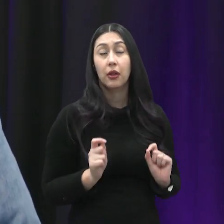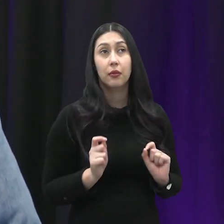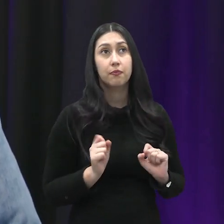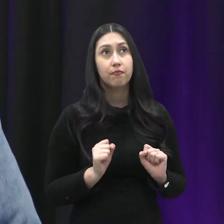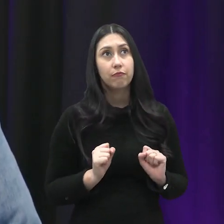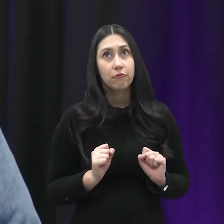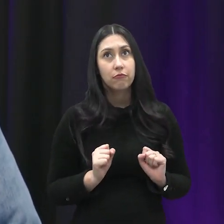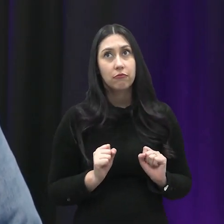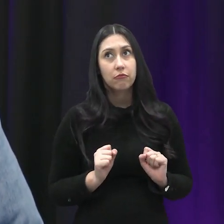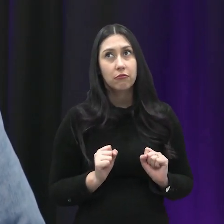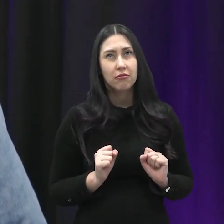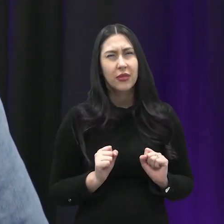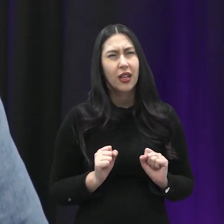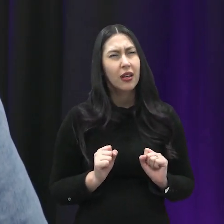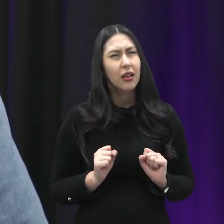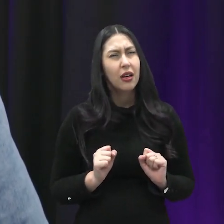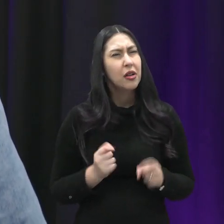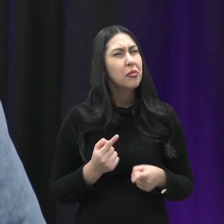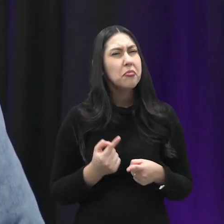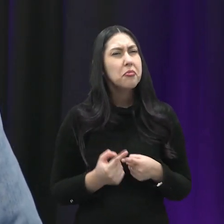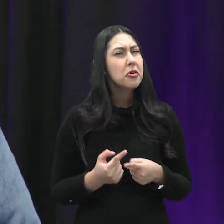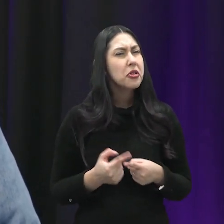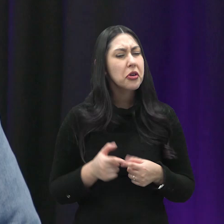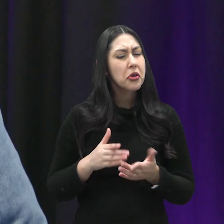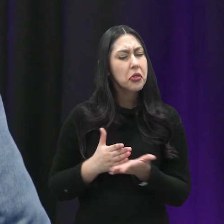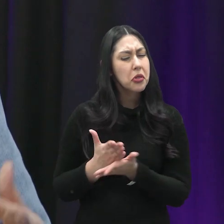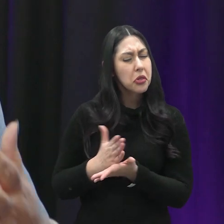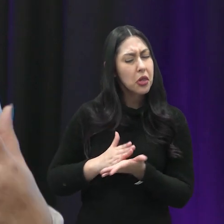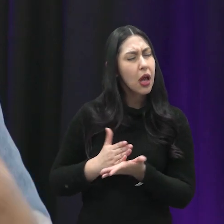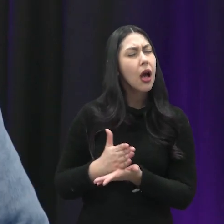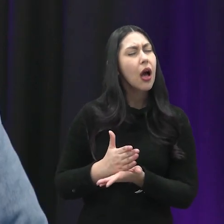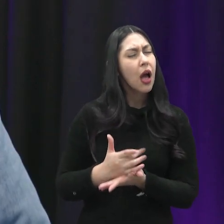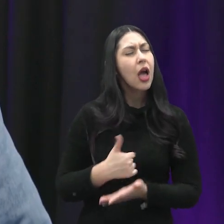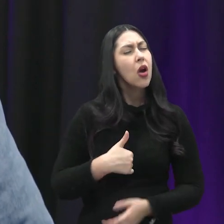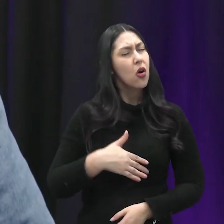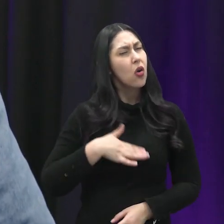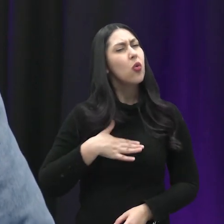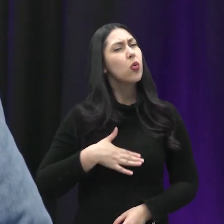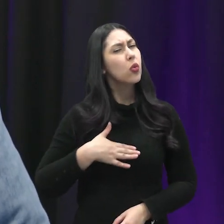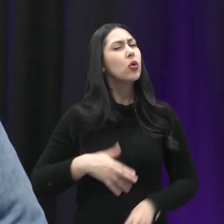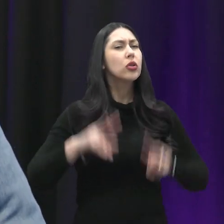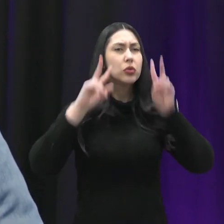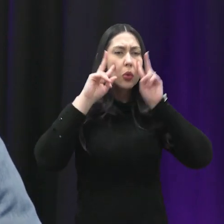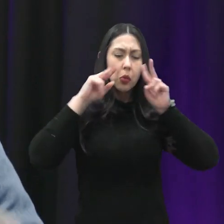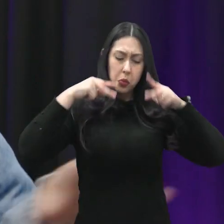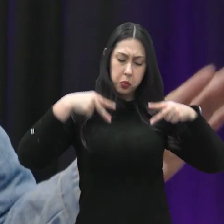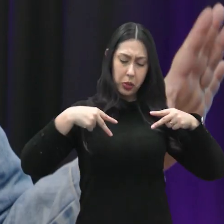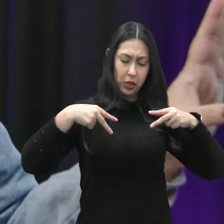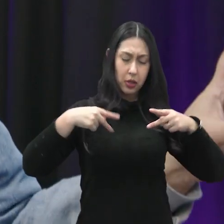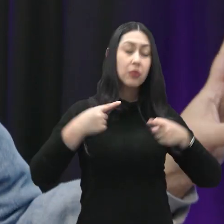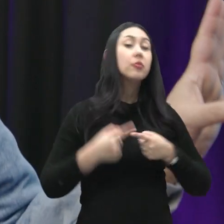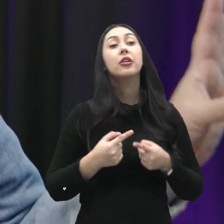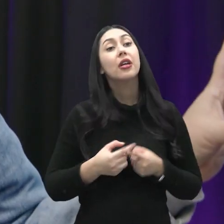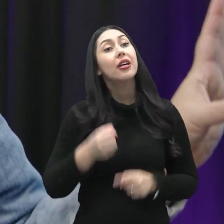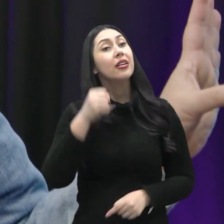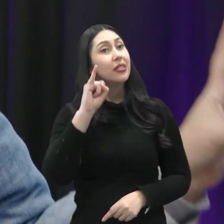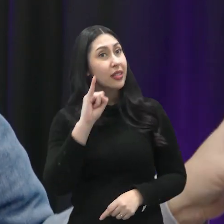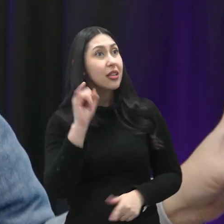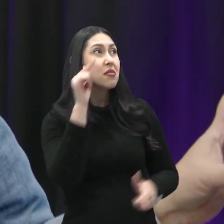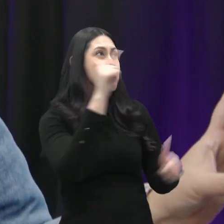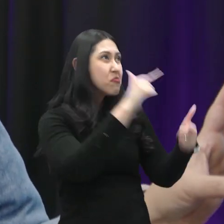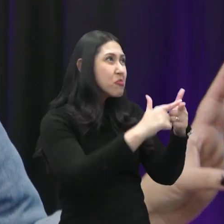é a questão do que me incomoda com tudo isso, sabe? Eu gosto de trazer muito para a gente, porque se está havendo toda